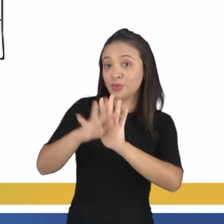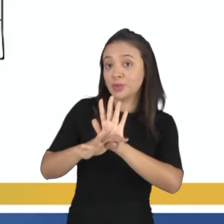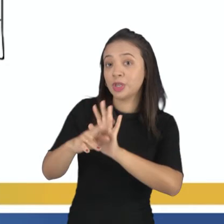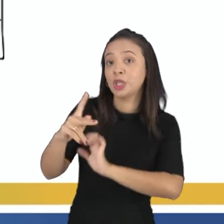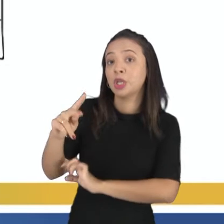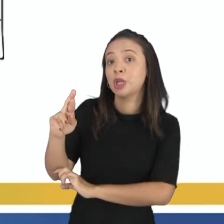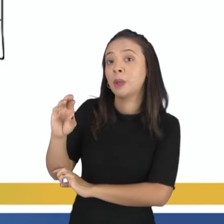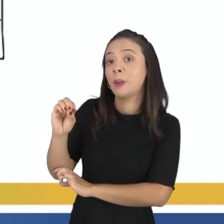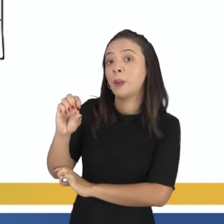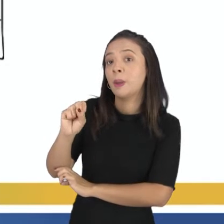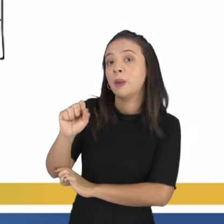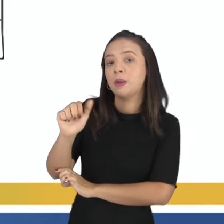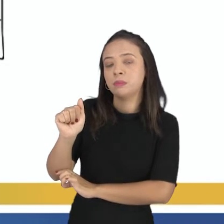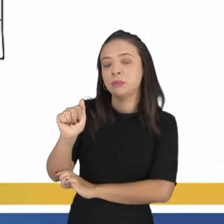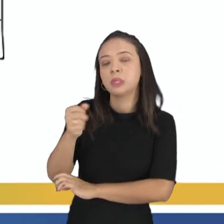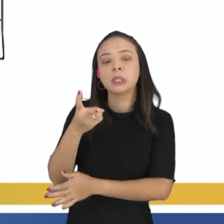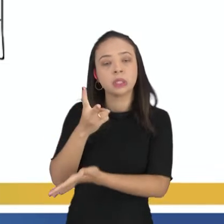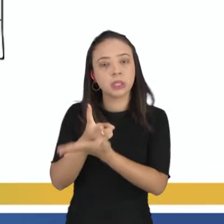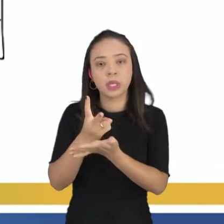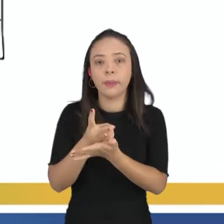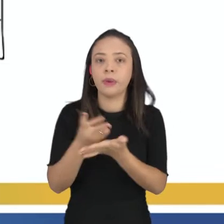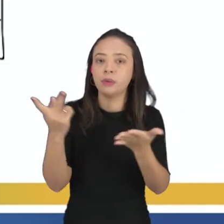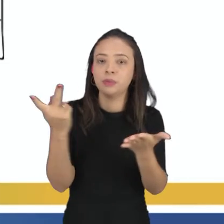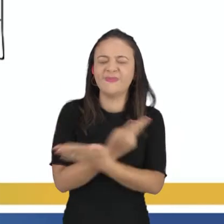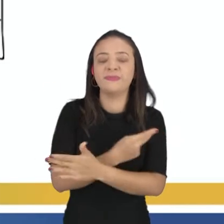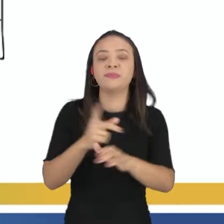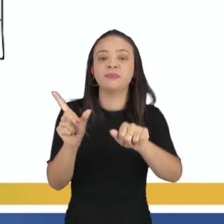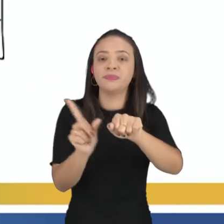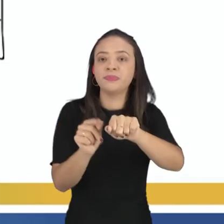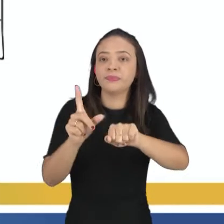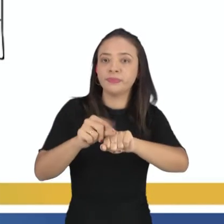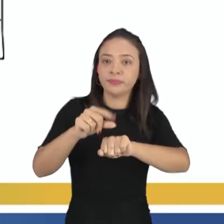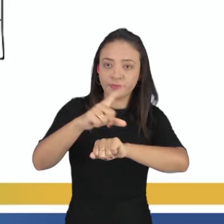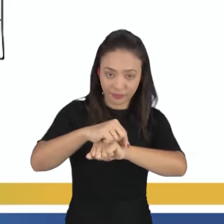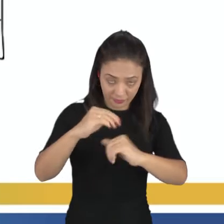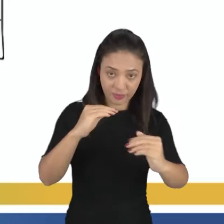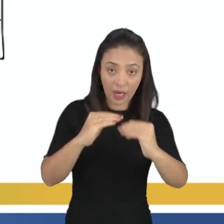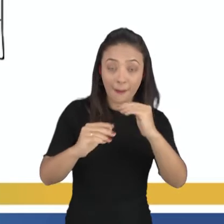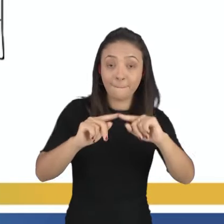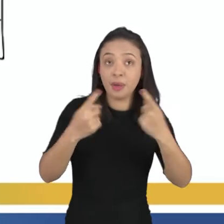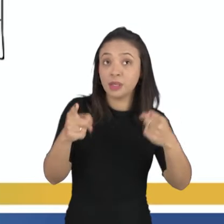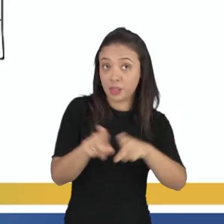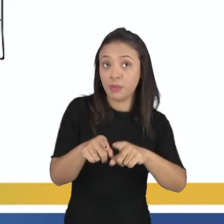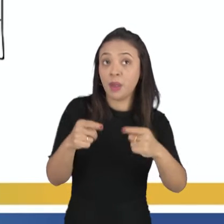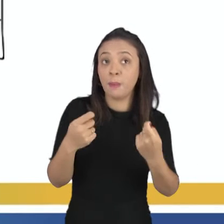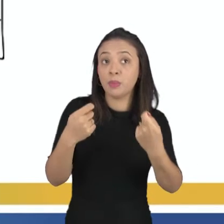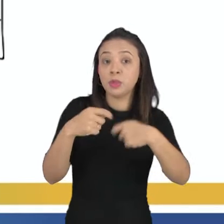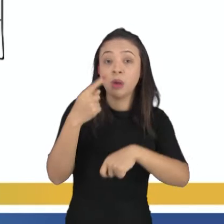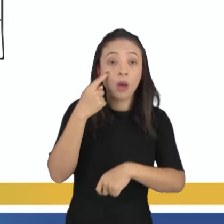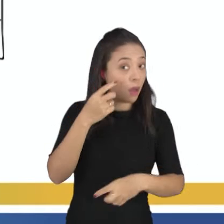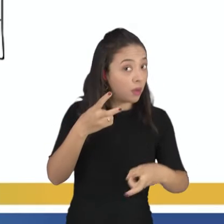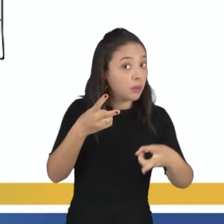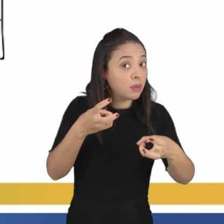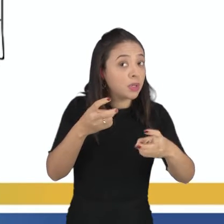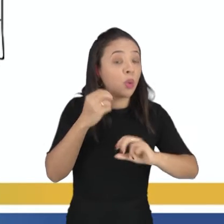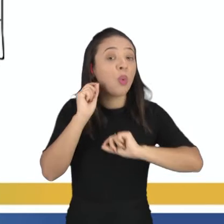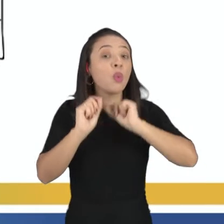Que é o que nós trabalhamos geralmente, a contra-argumentação, mas você pode visualizar a